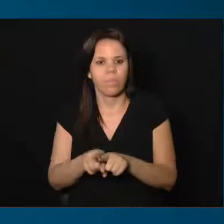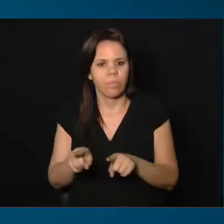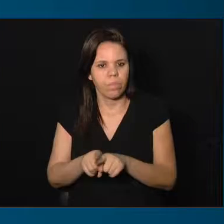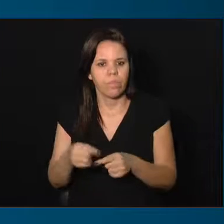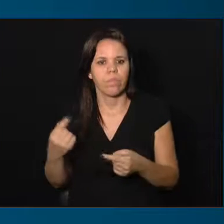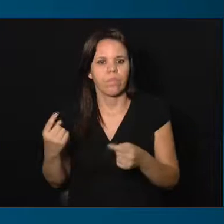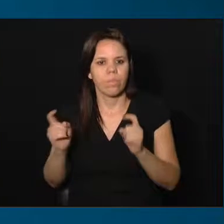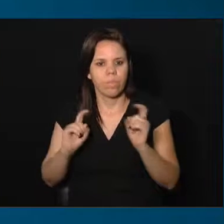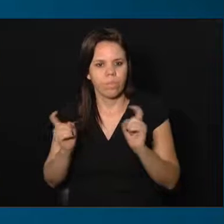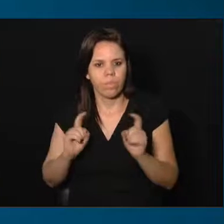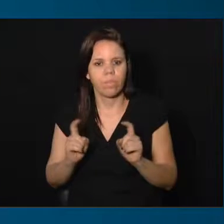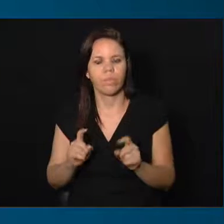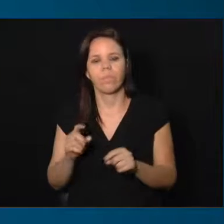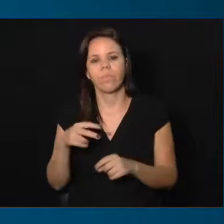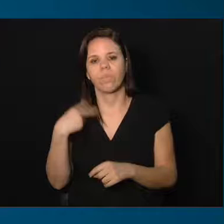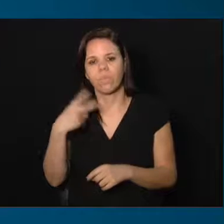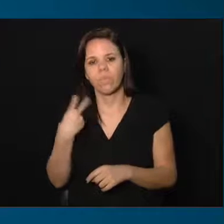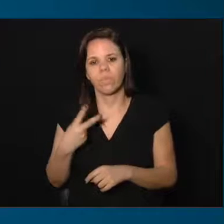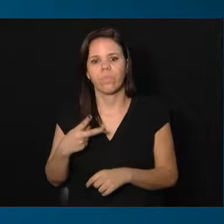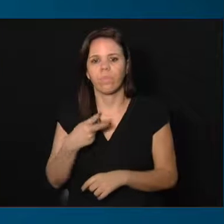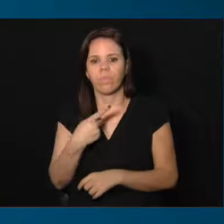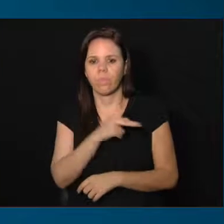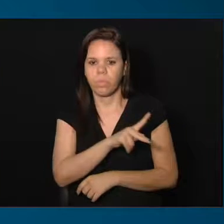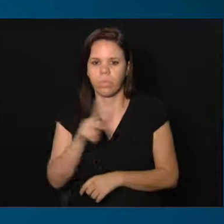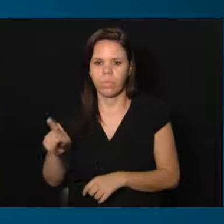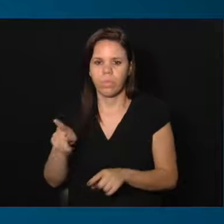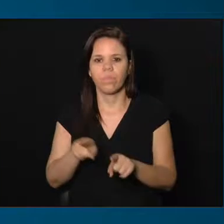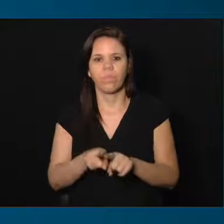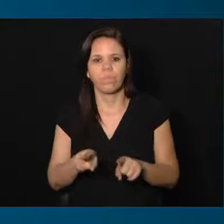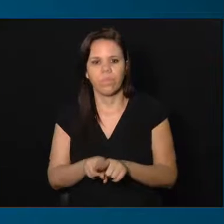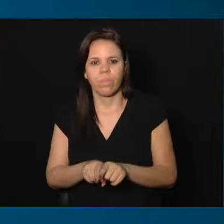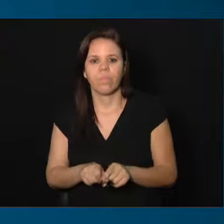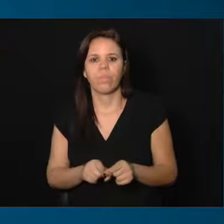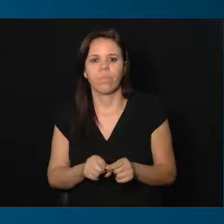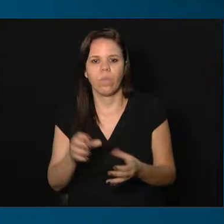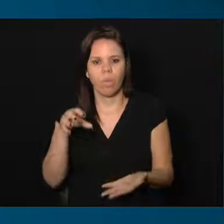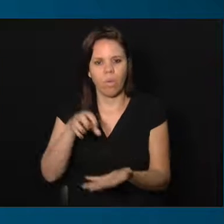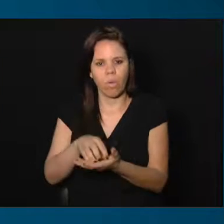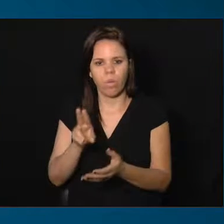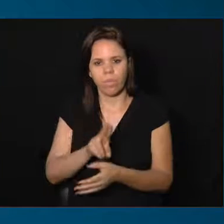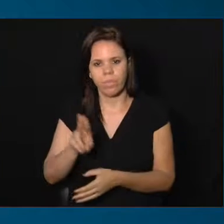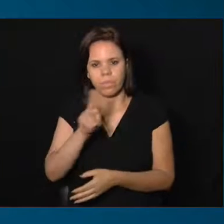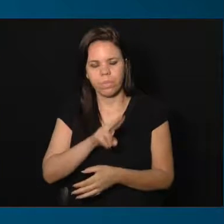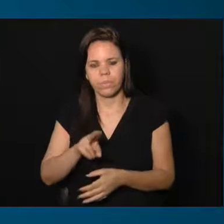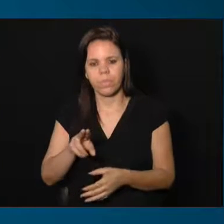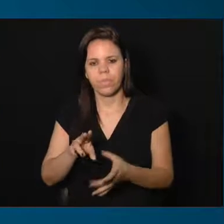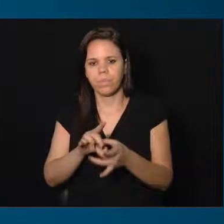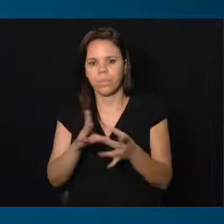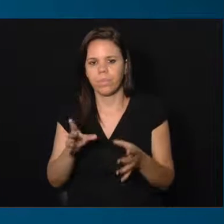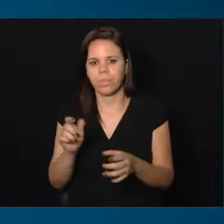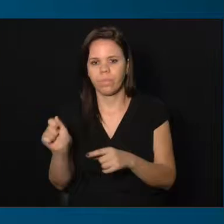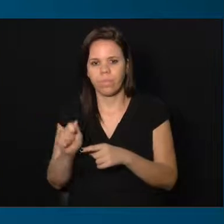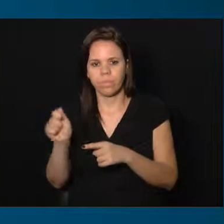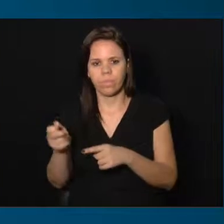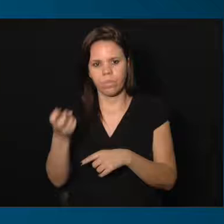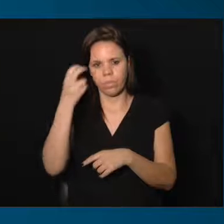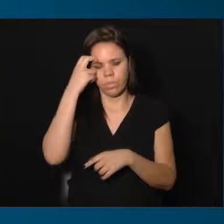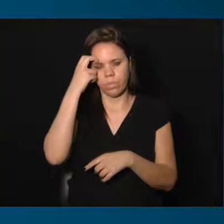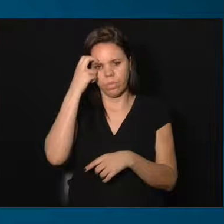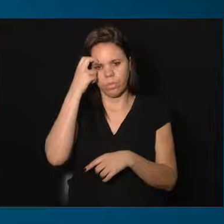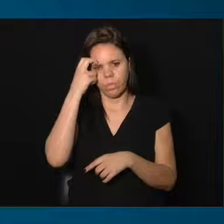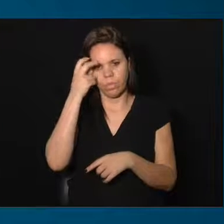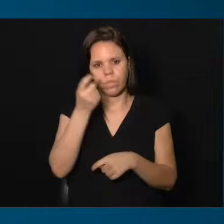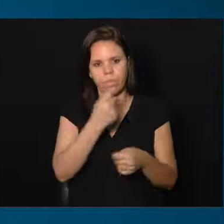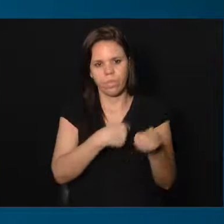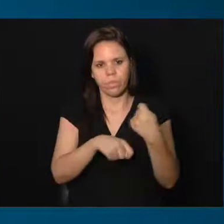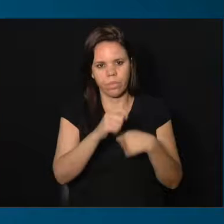de autoria do vereador Professor Alberto, que declara órgão de utilidade pública municipal a Associação de Cultura,